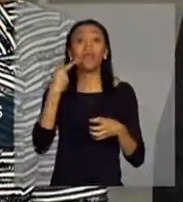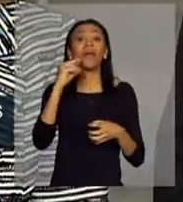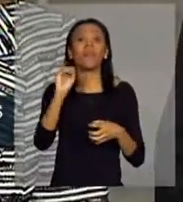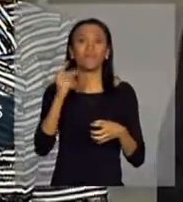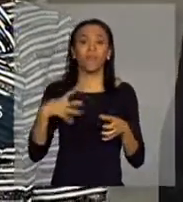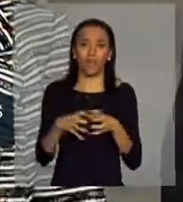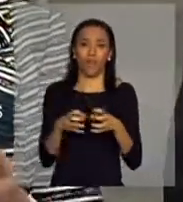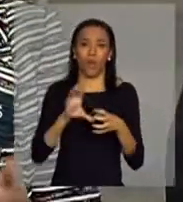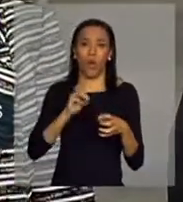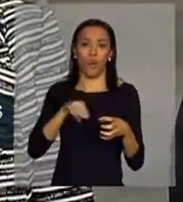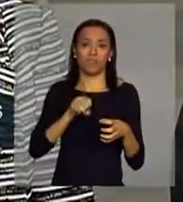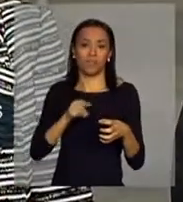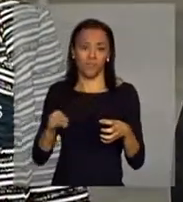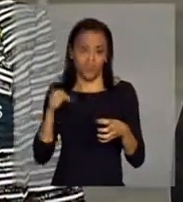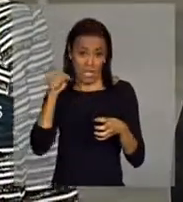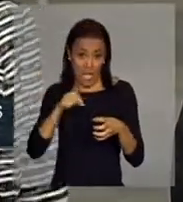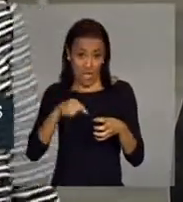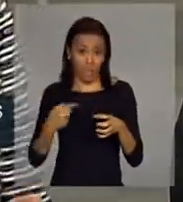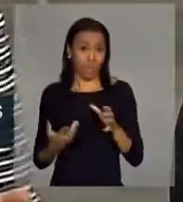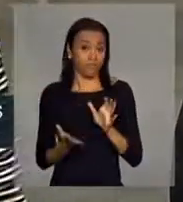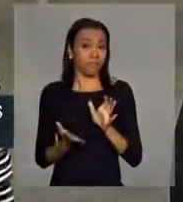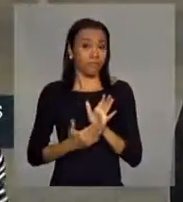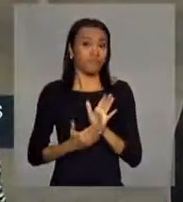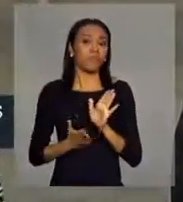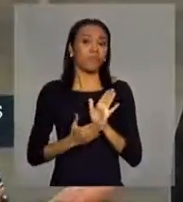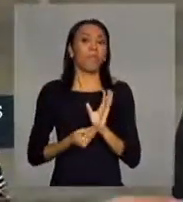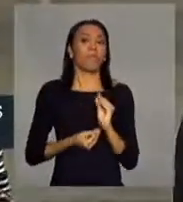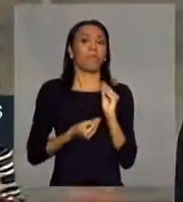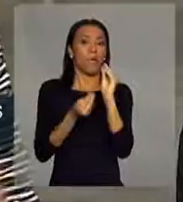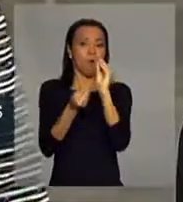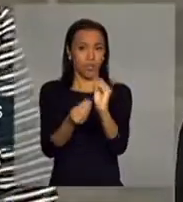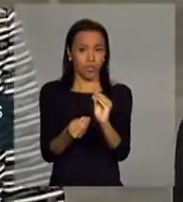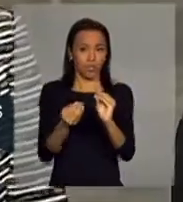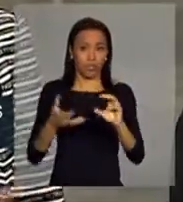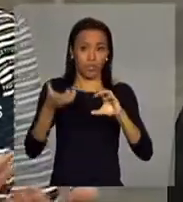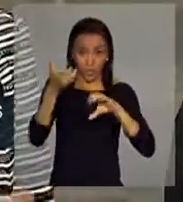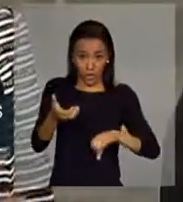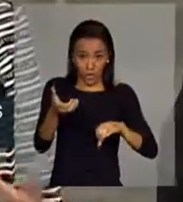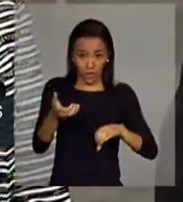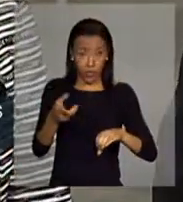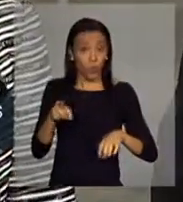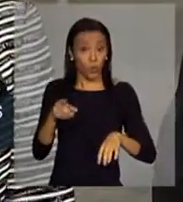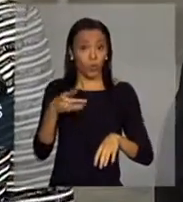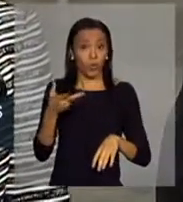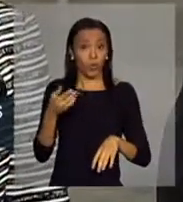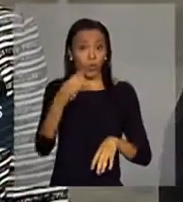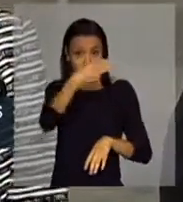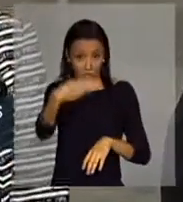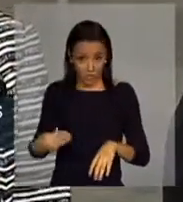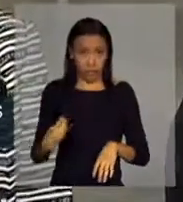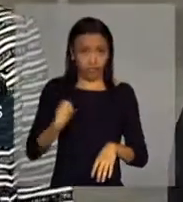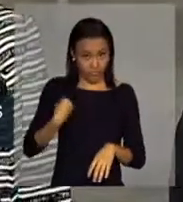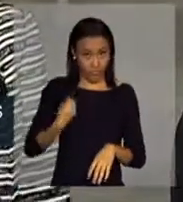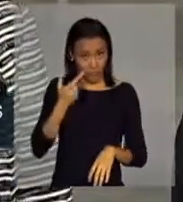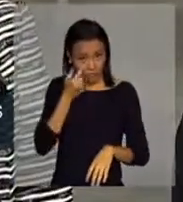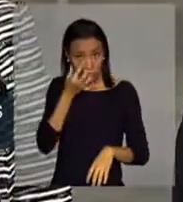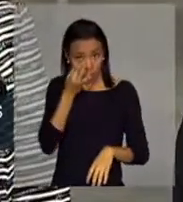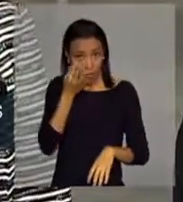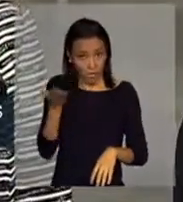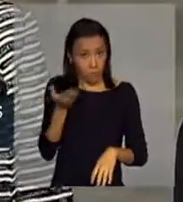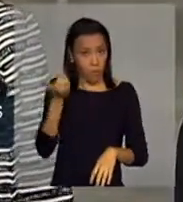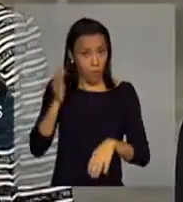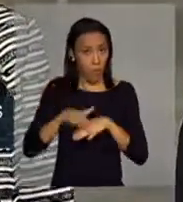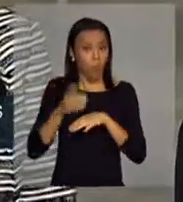é exatamente isso, que ela apresenta ao Congresso uma proposta, acho que o ministro está aqui, pode expor a vocês,